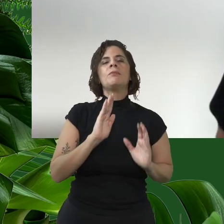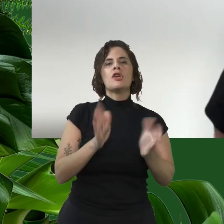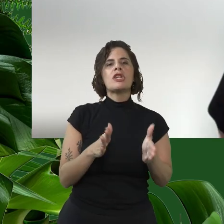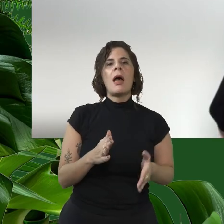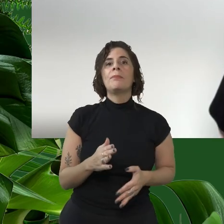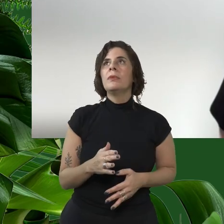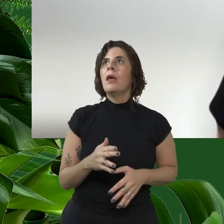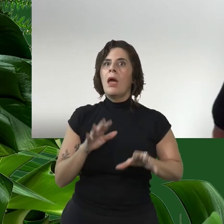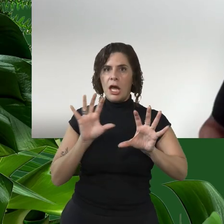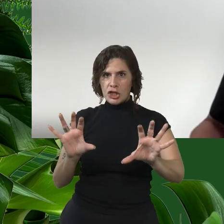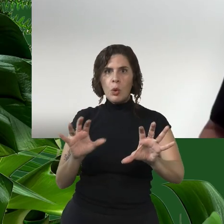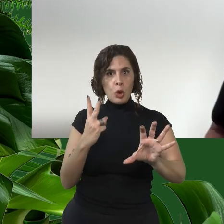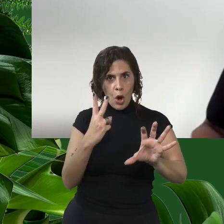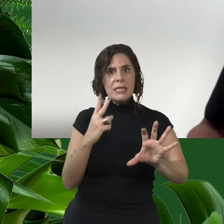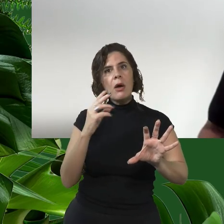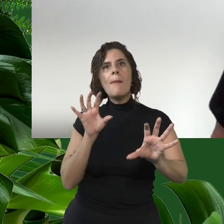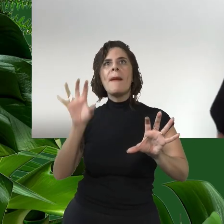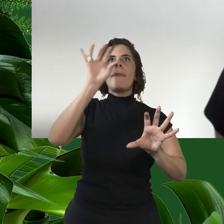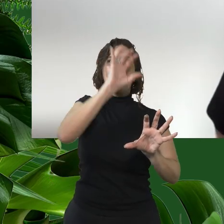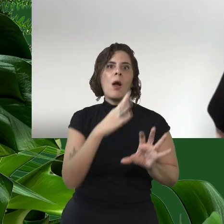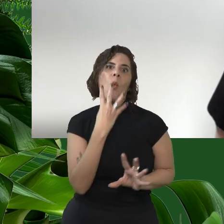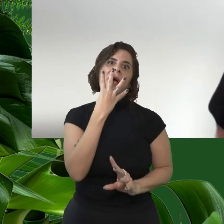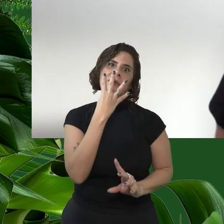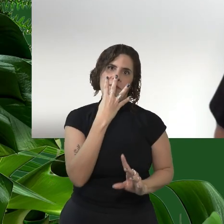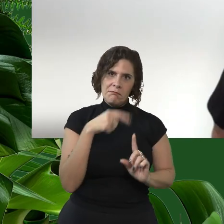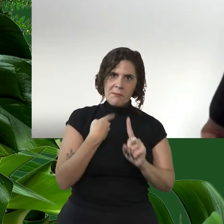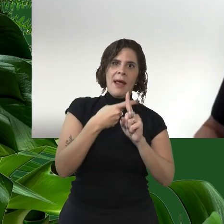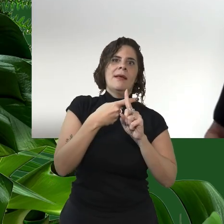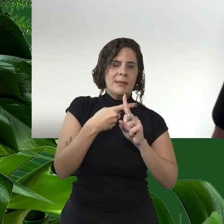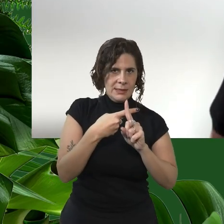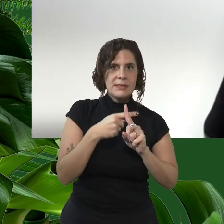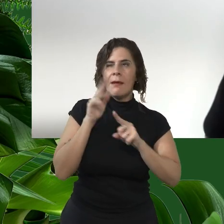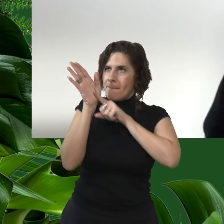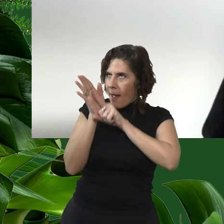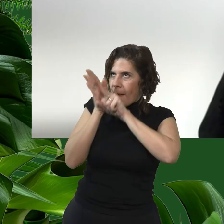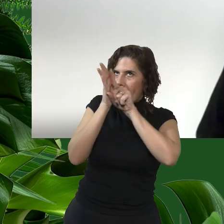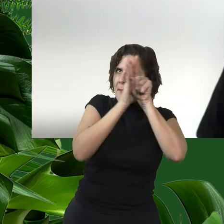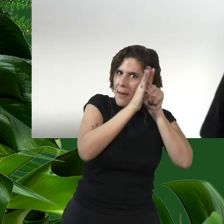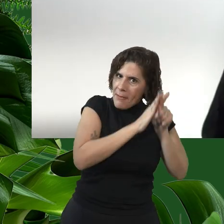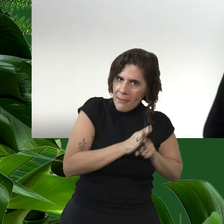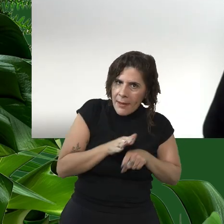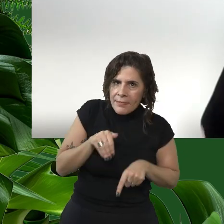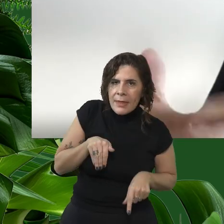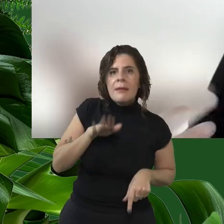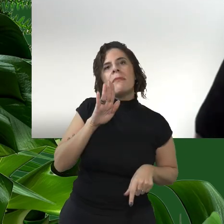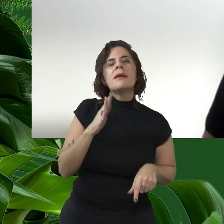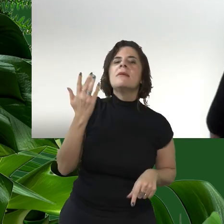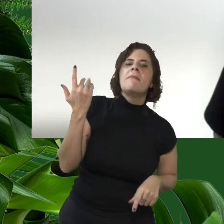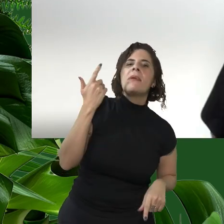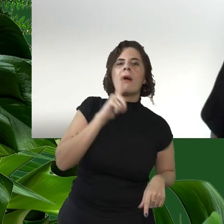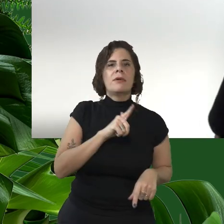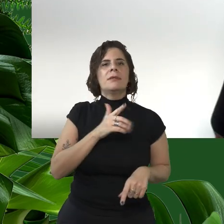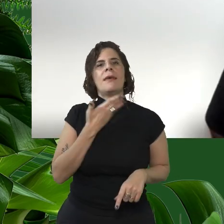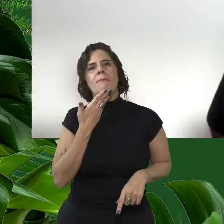outras quatro regiões que estão sendo agora pesquisadas e para que a gente possa